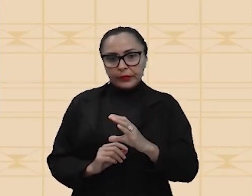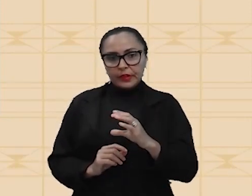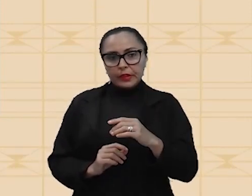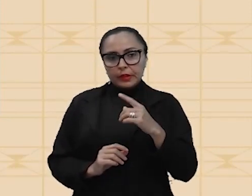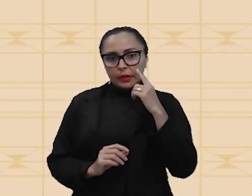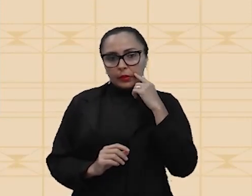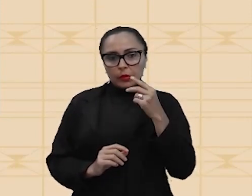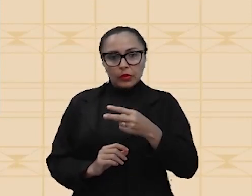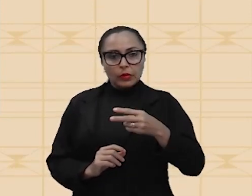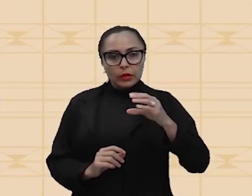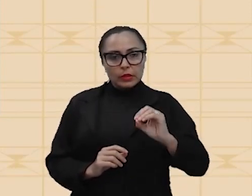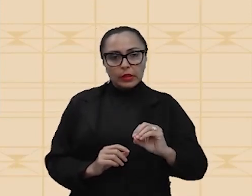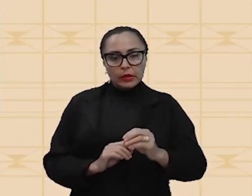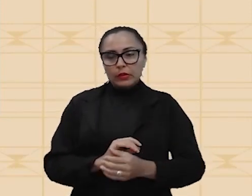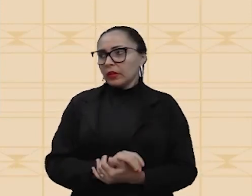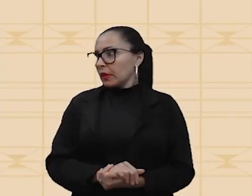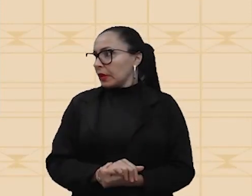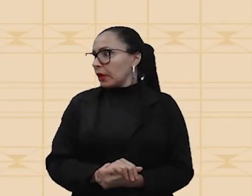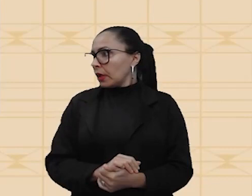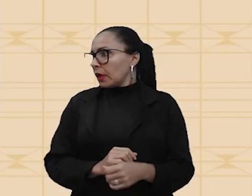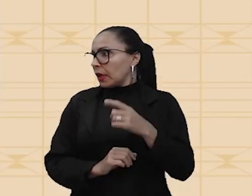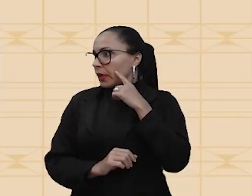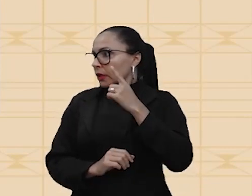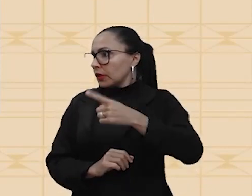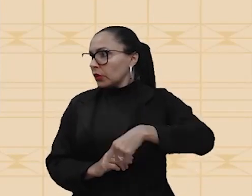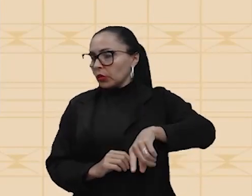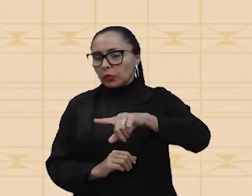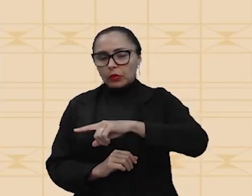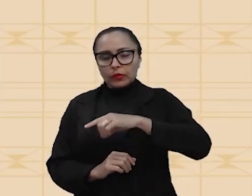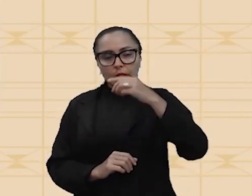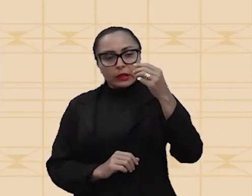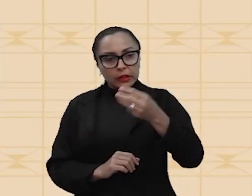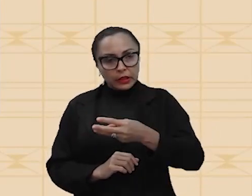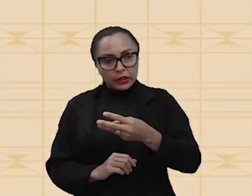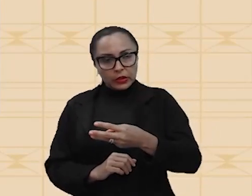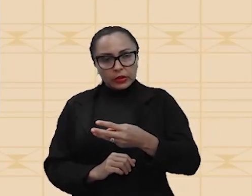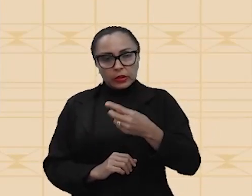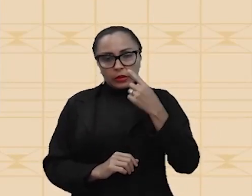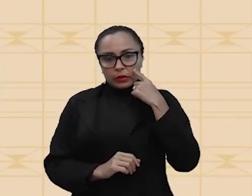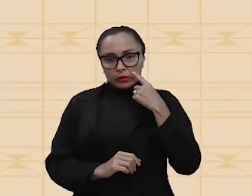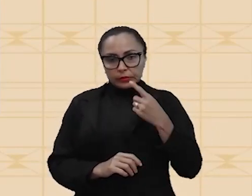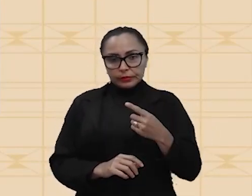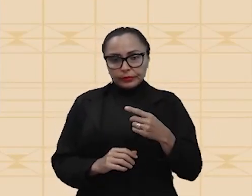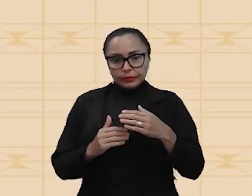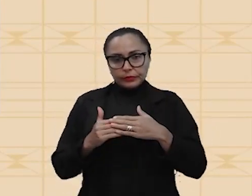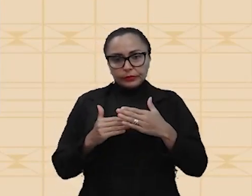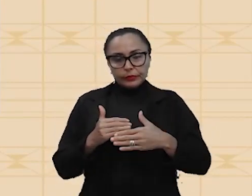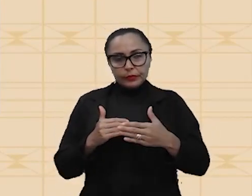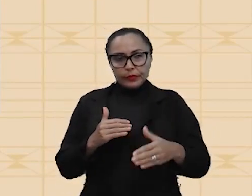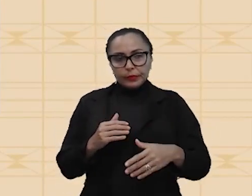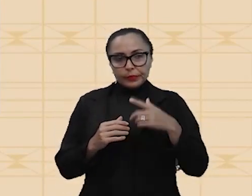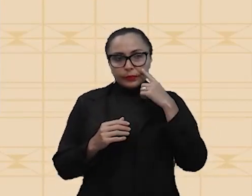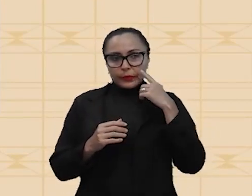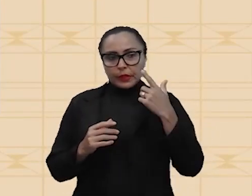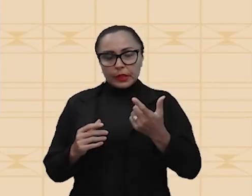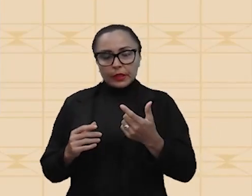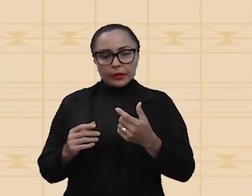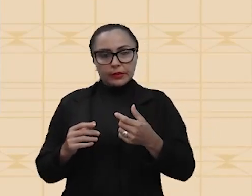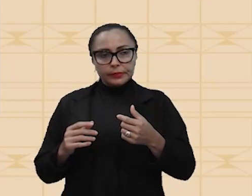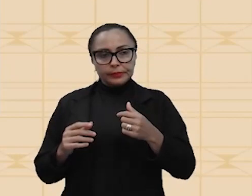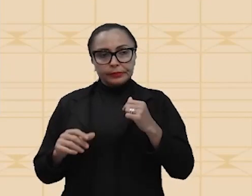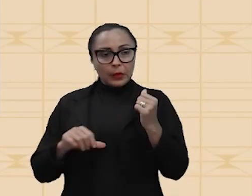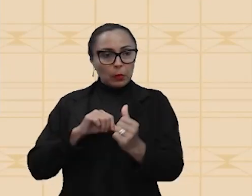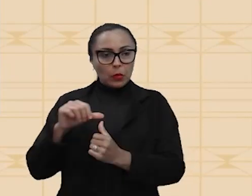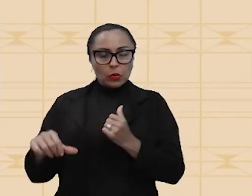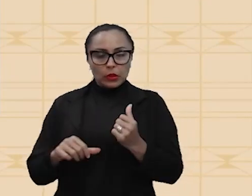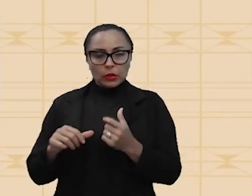A resistência entre o ponto B e C vale 3 e a corrente em série ela não muda, vale 2 ohms. Se a gente